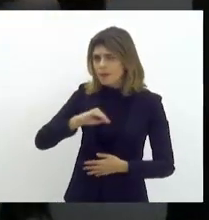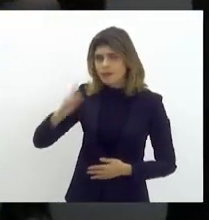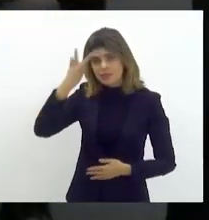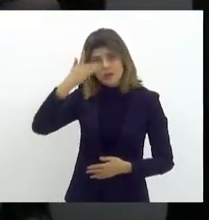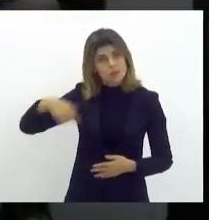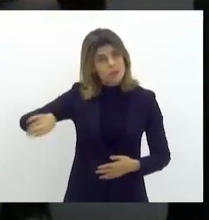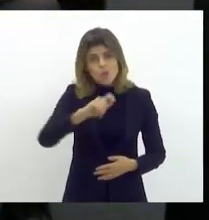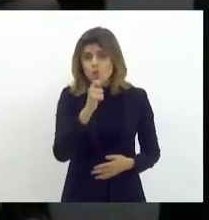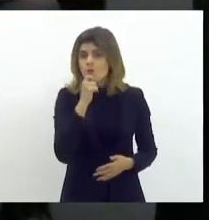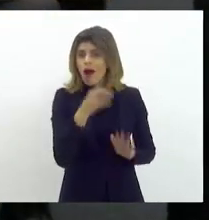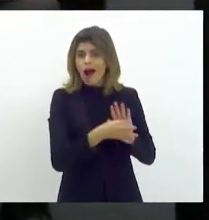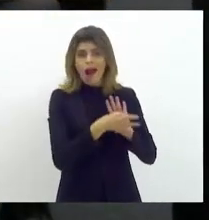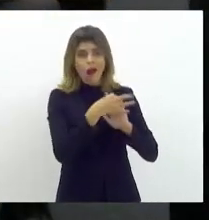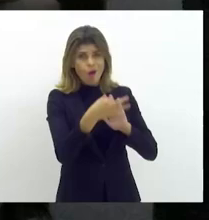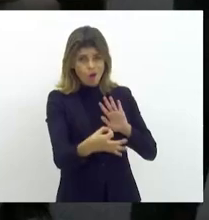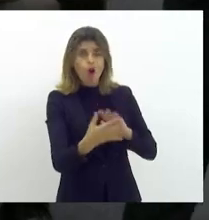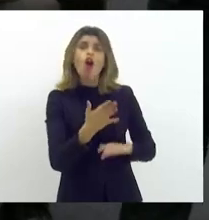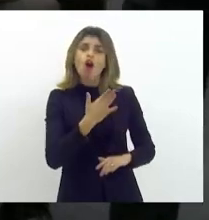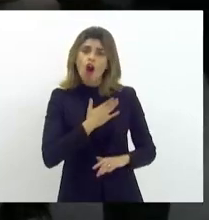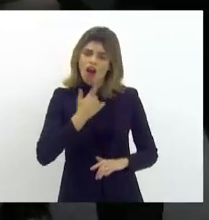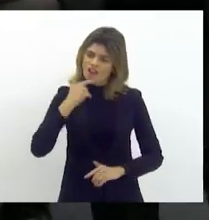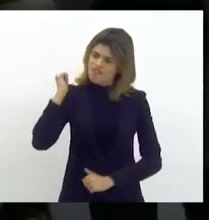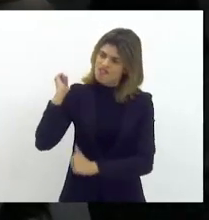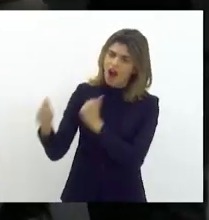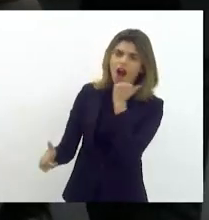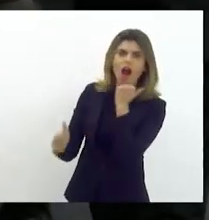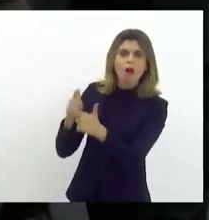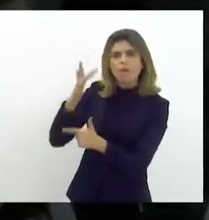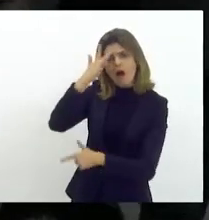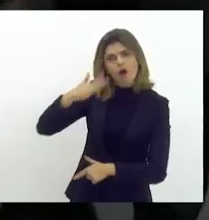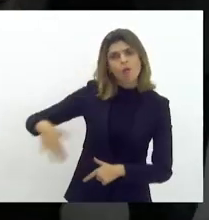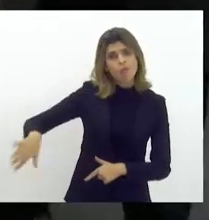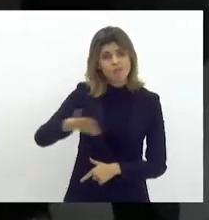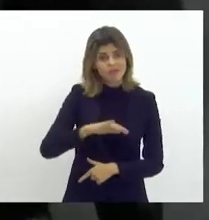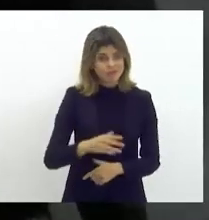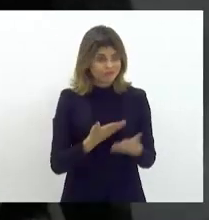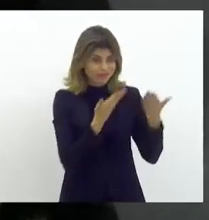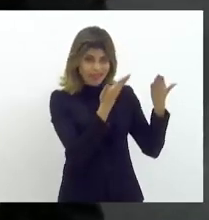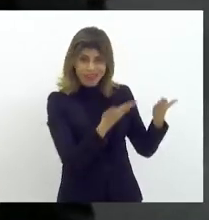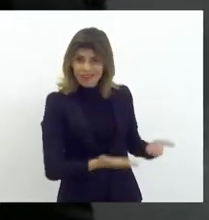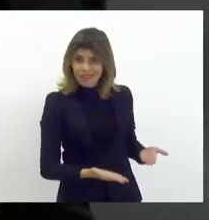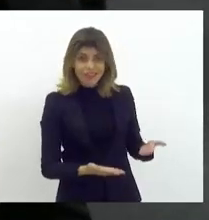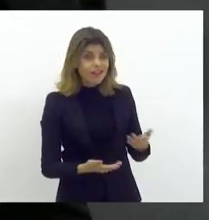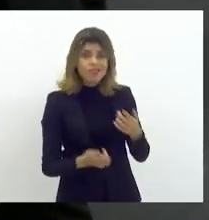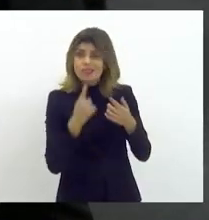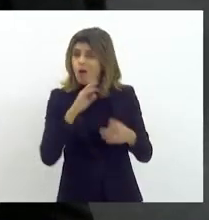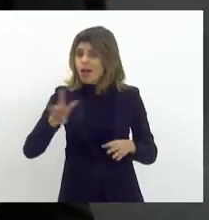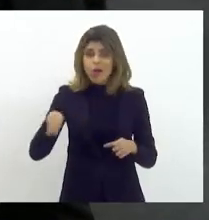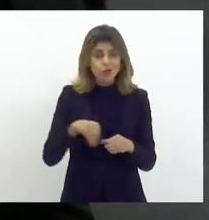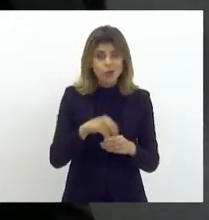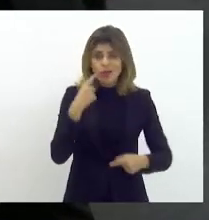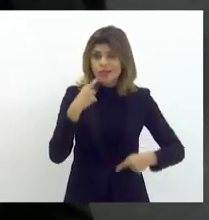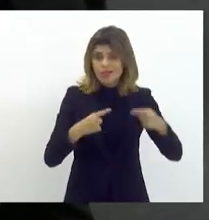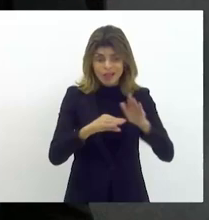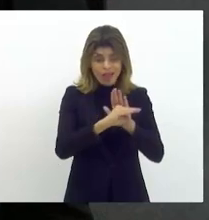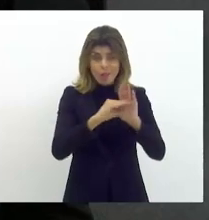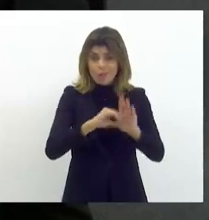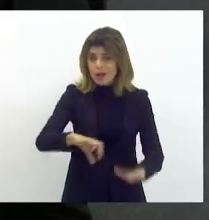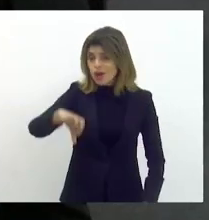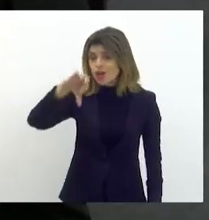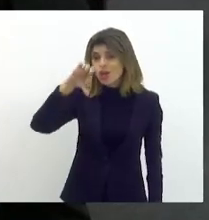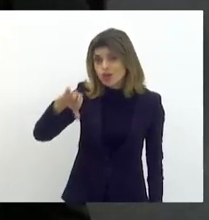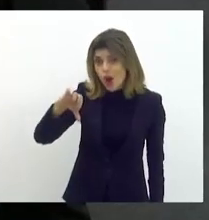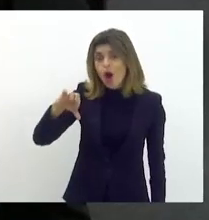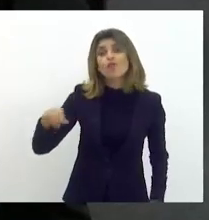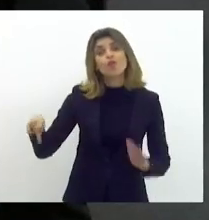argumento fala mal dos outros porque o deputado não entrou no debate da emenda que que é emenda 9 da bancada